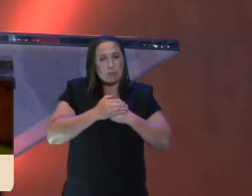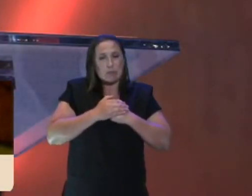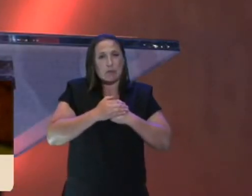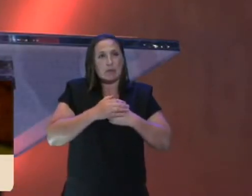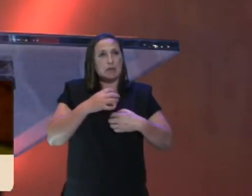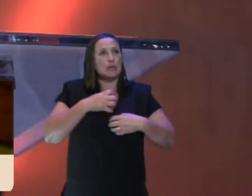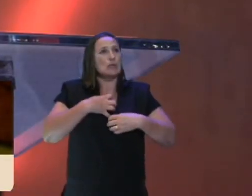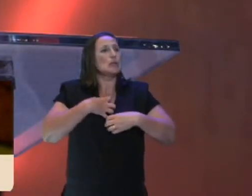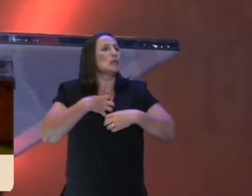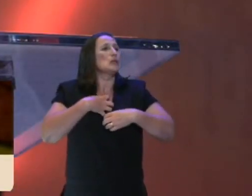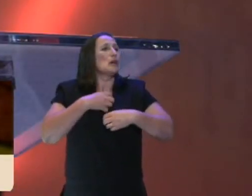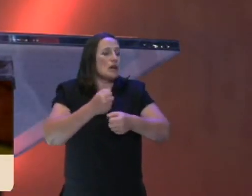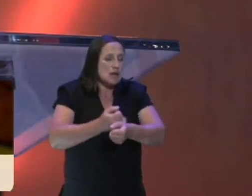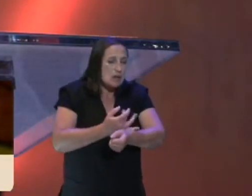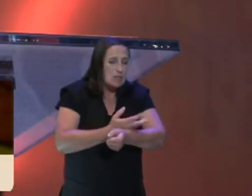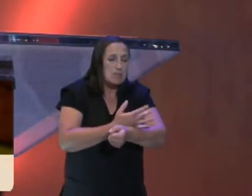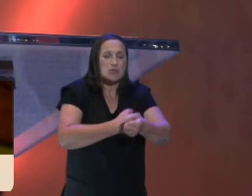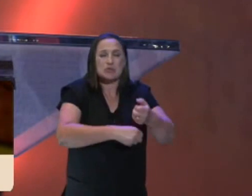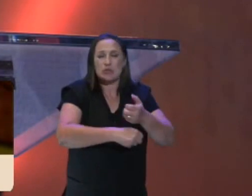sentimental,